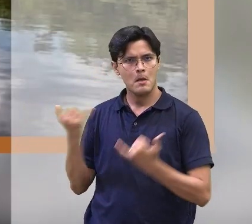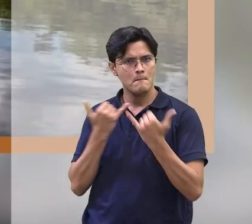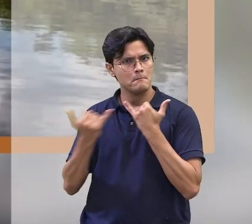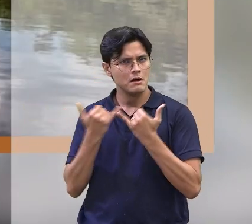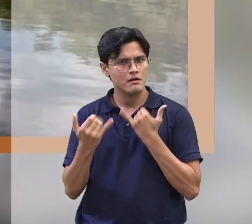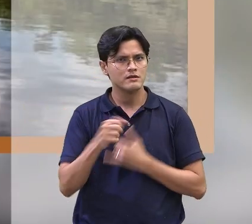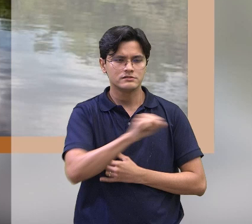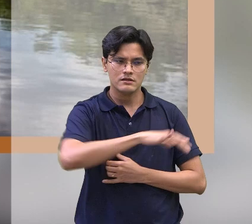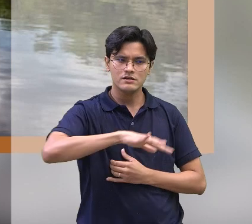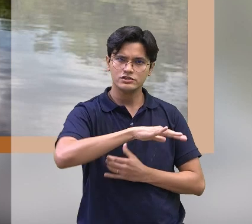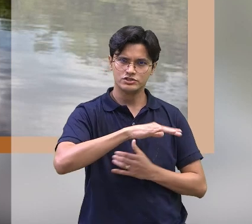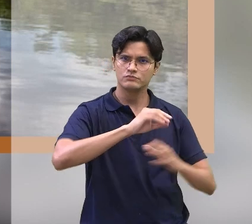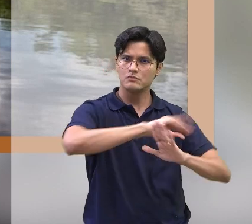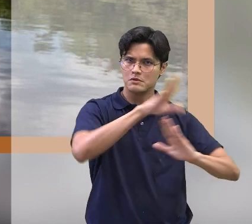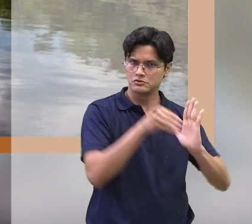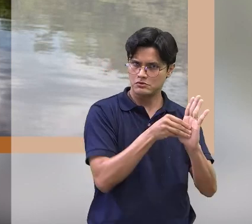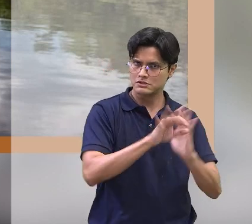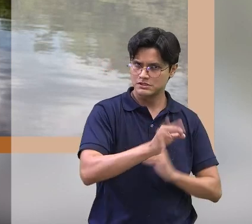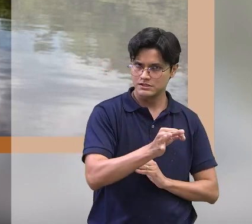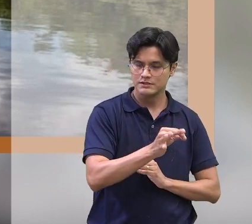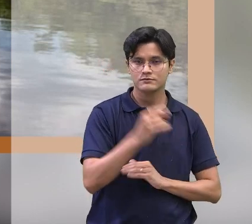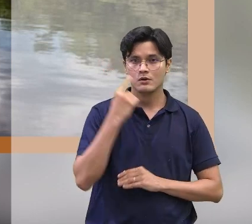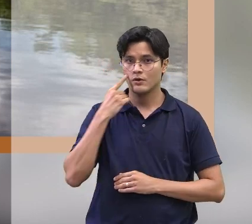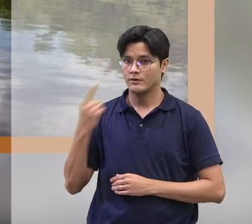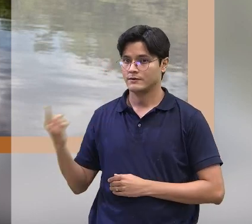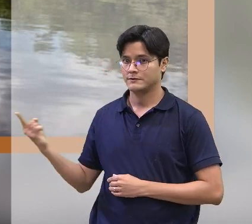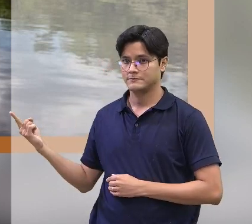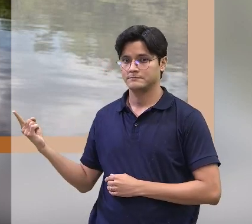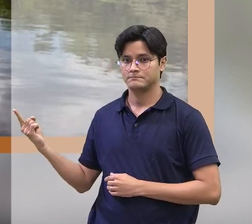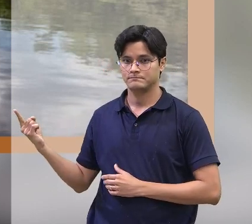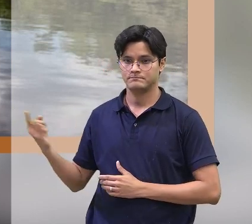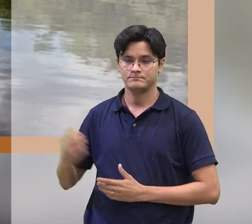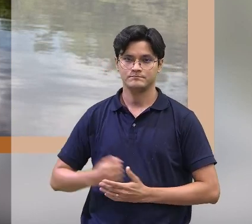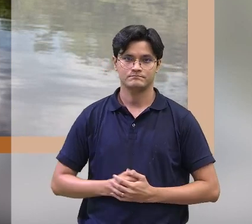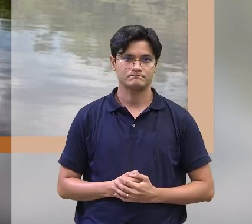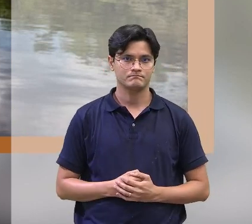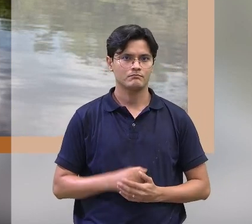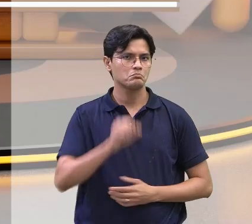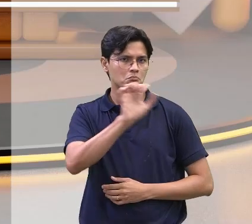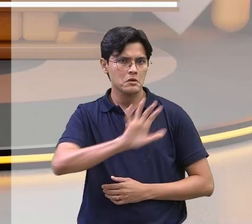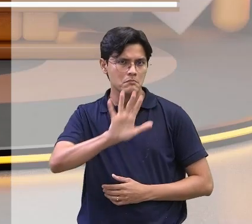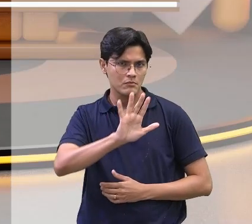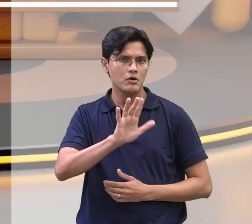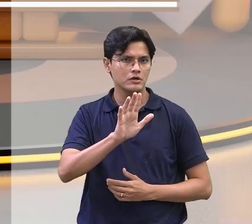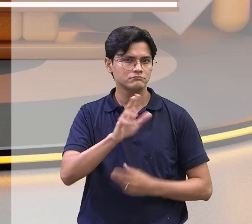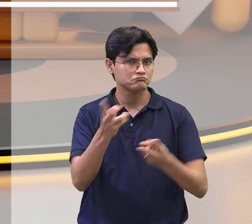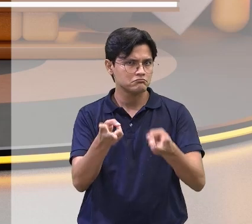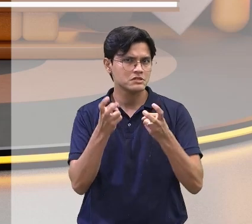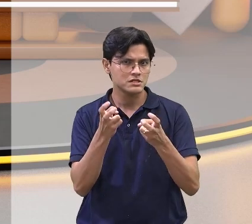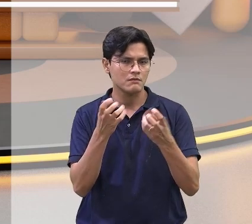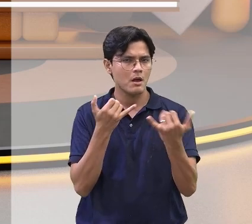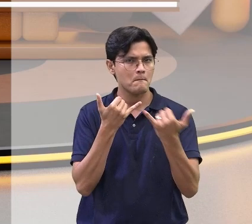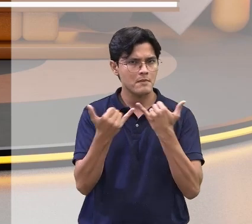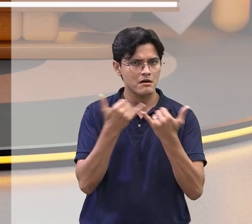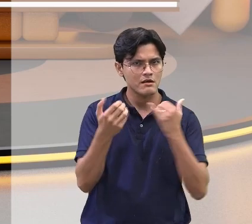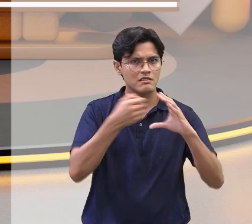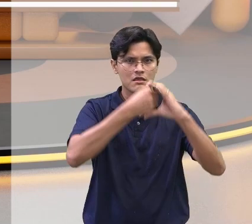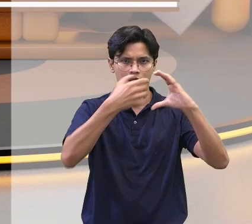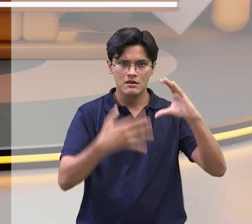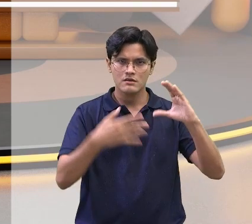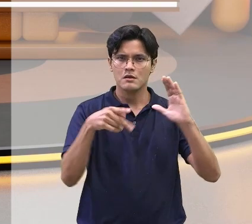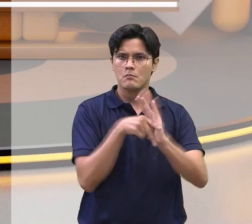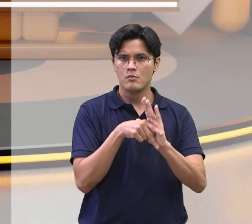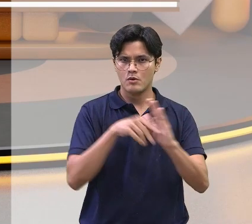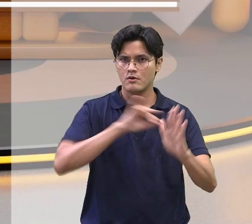região amazônica. Aqui na imagem, como vocês conseguem observar, ela é similar ao que a gente encontra aqui na floresta